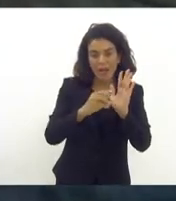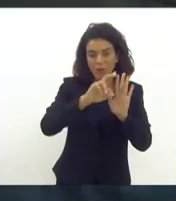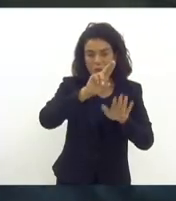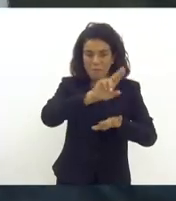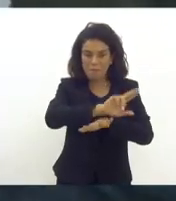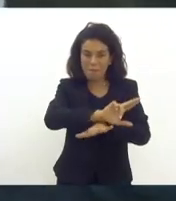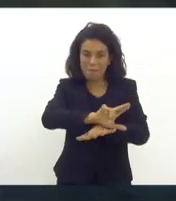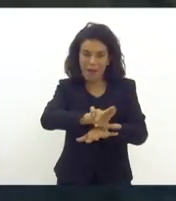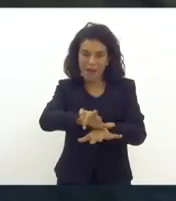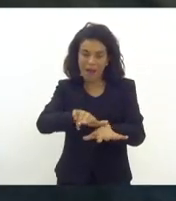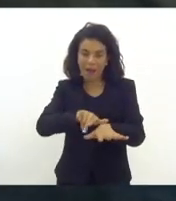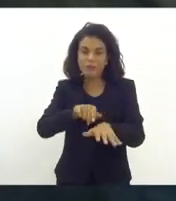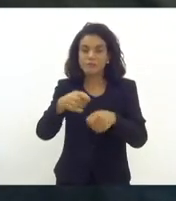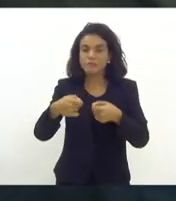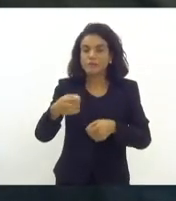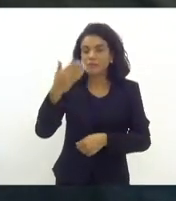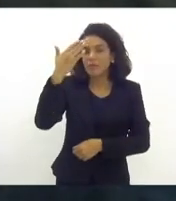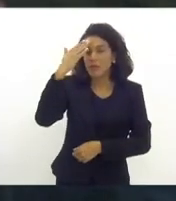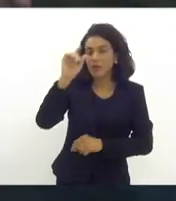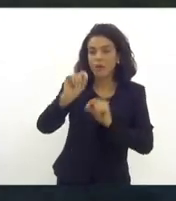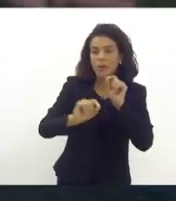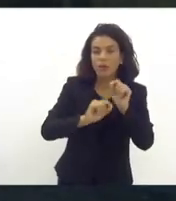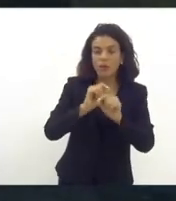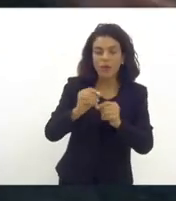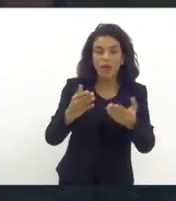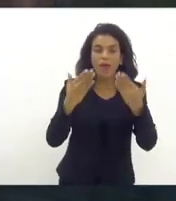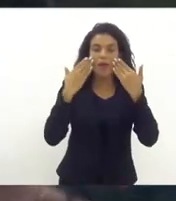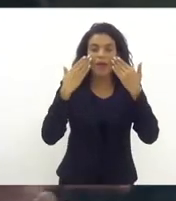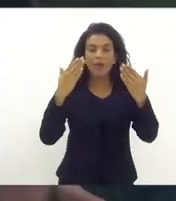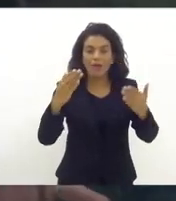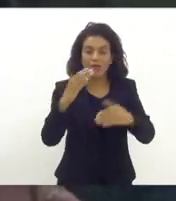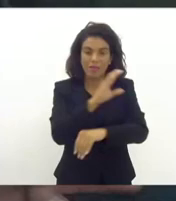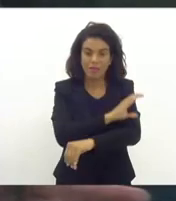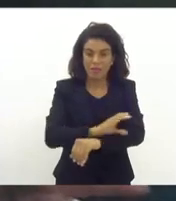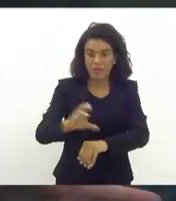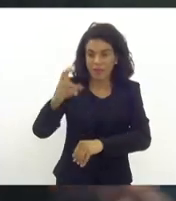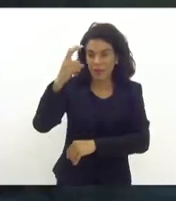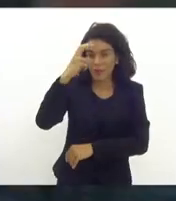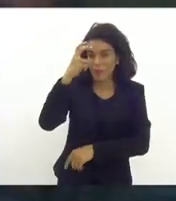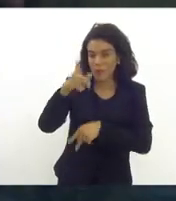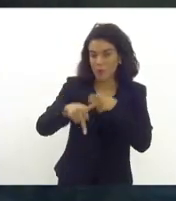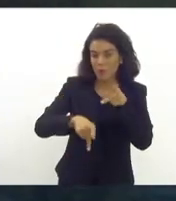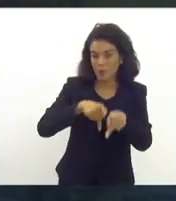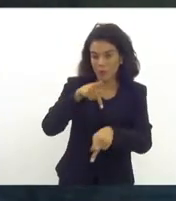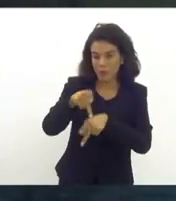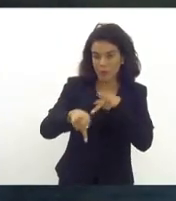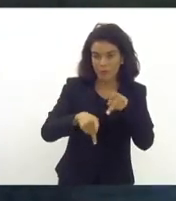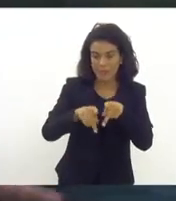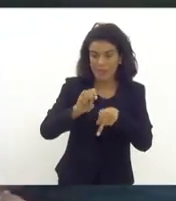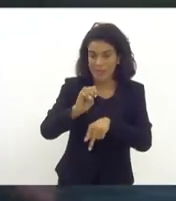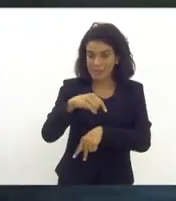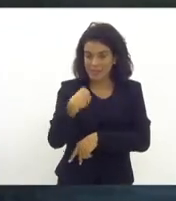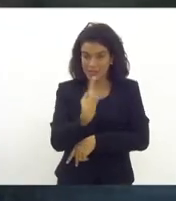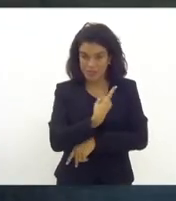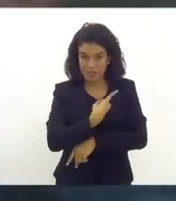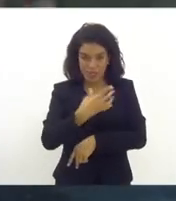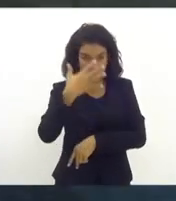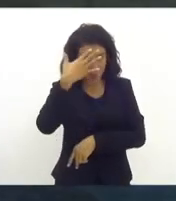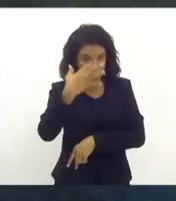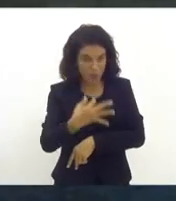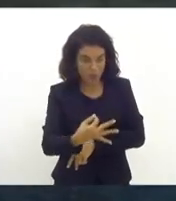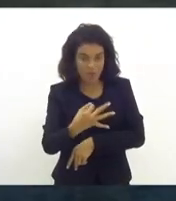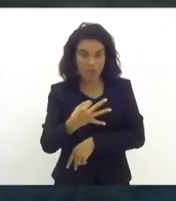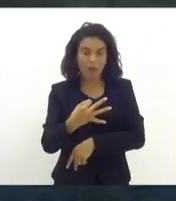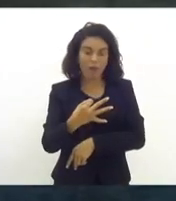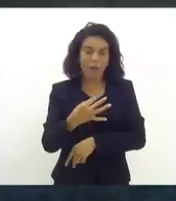a gente tem que entender que o carnaval de rua é uma manifestação da cultura popular se a gente não entender isso e tratar como